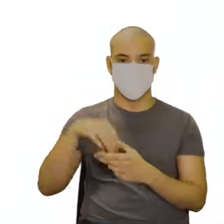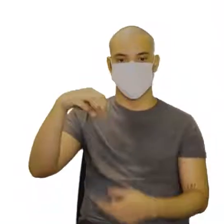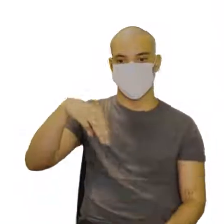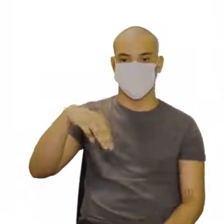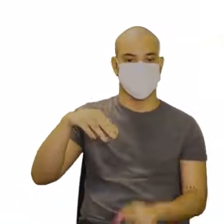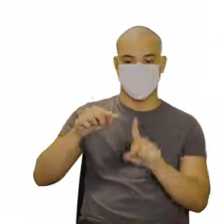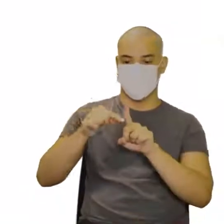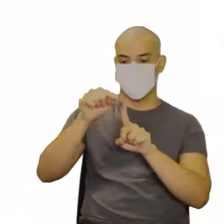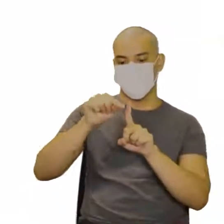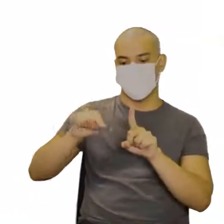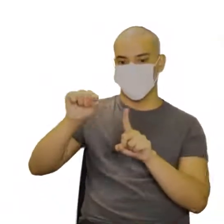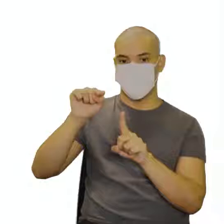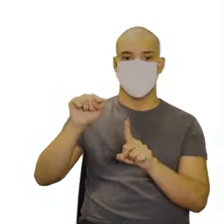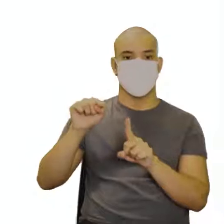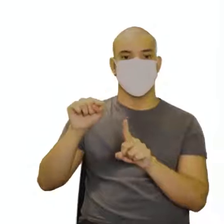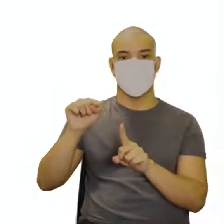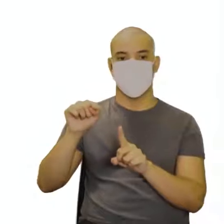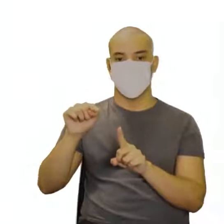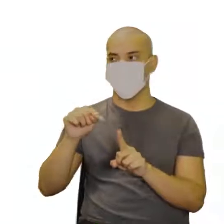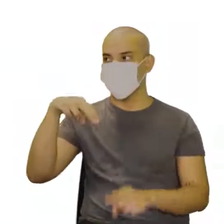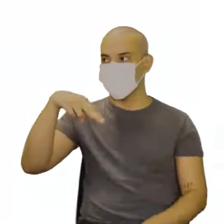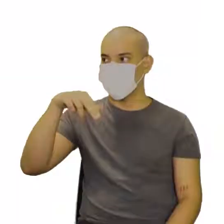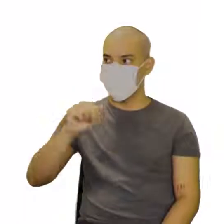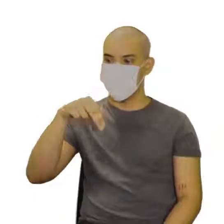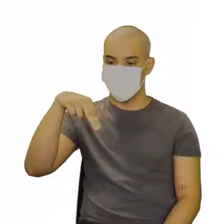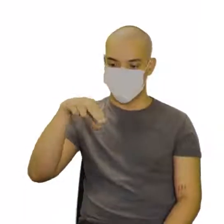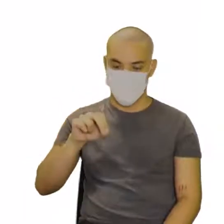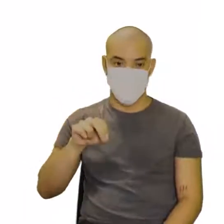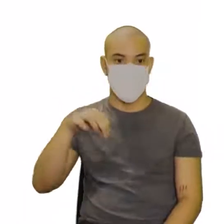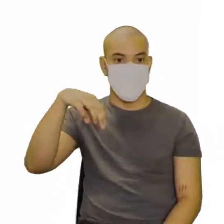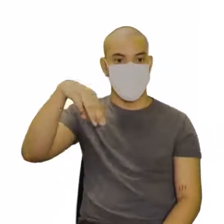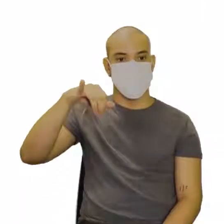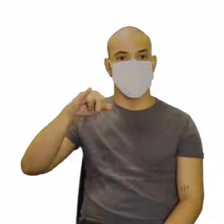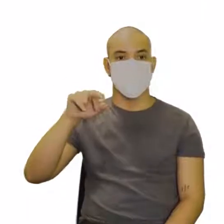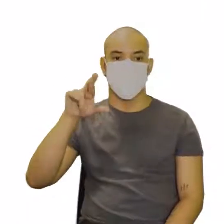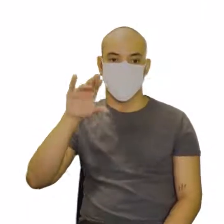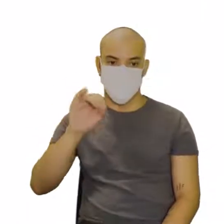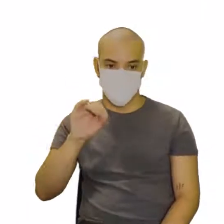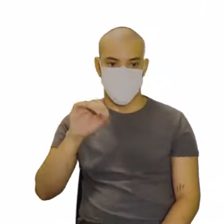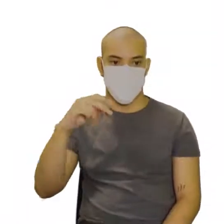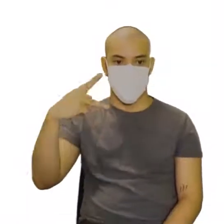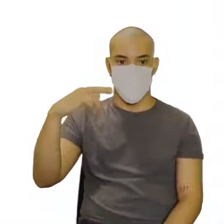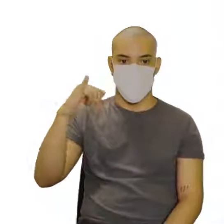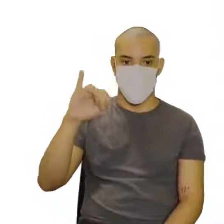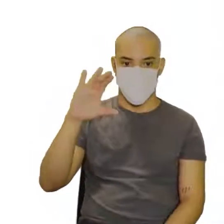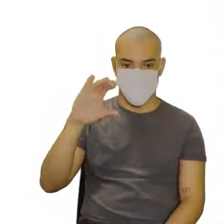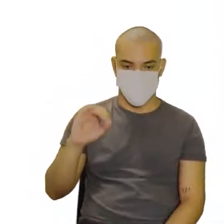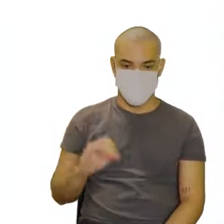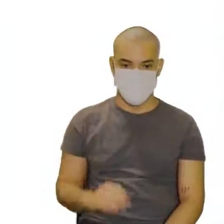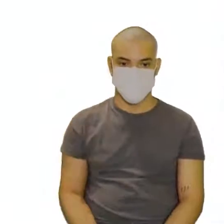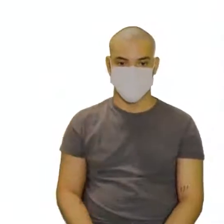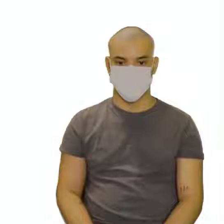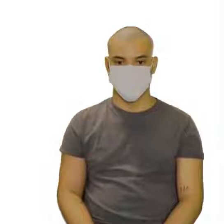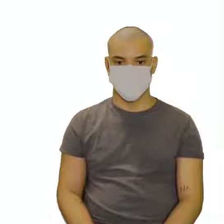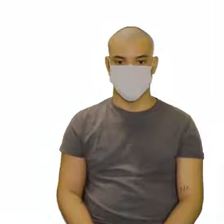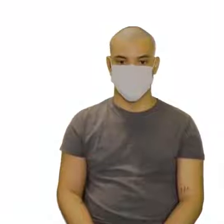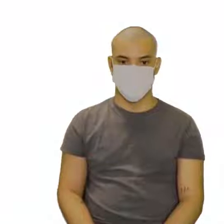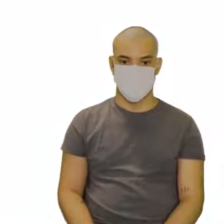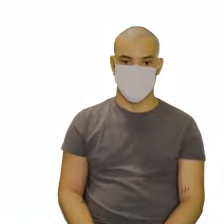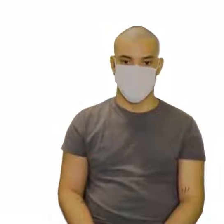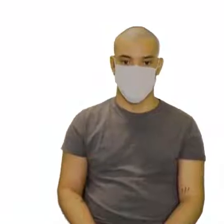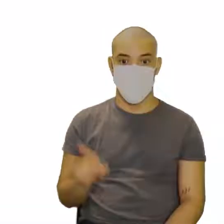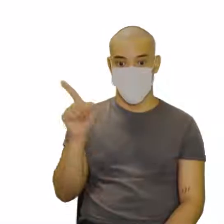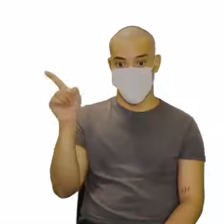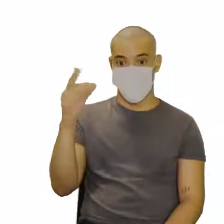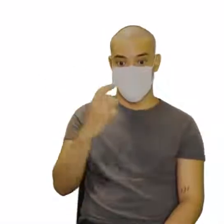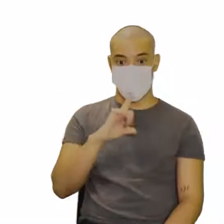Micro Faraday, nano Faraday. Lembrando que o micro vale 10 a